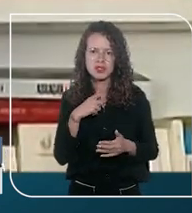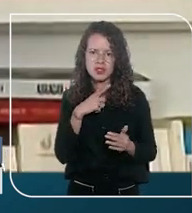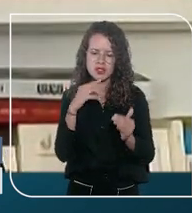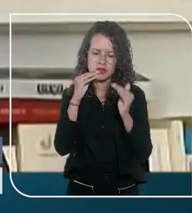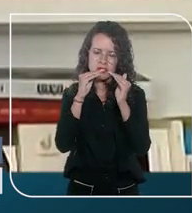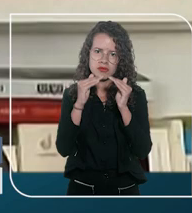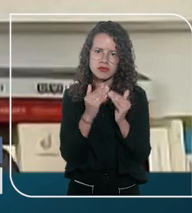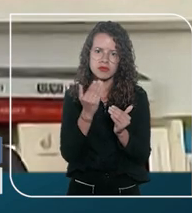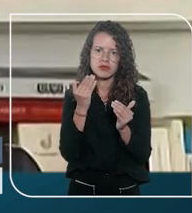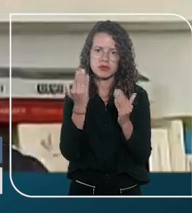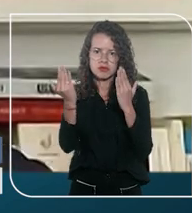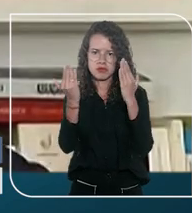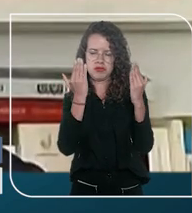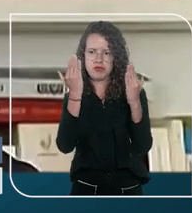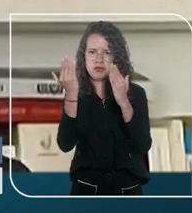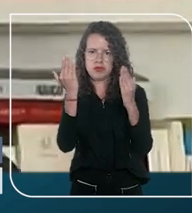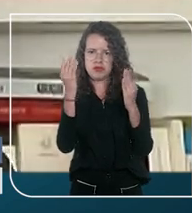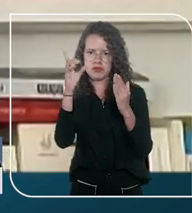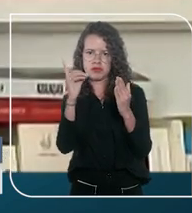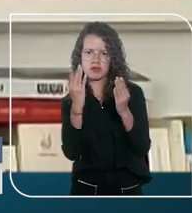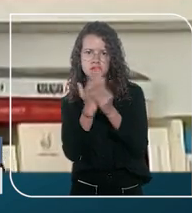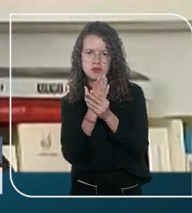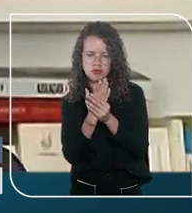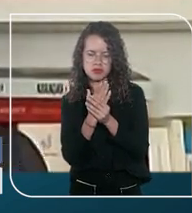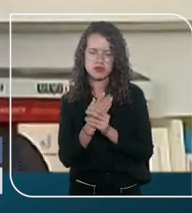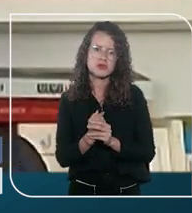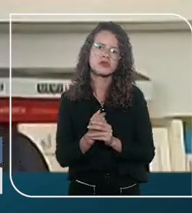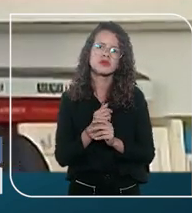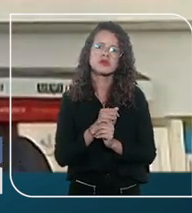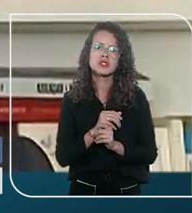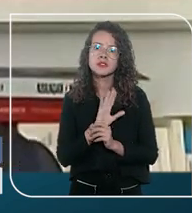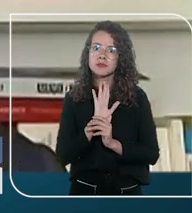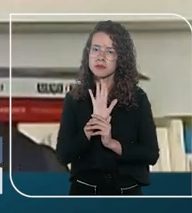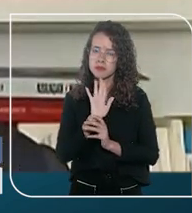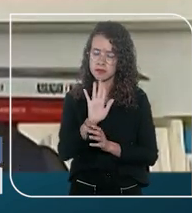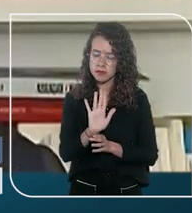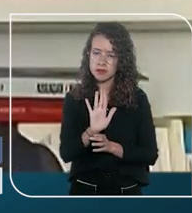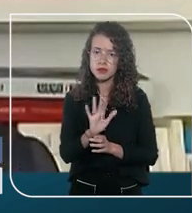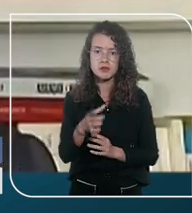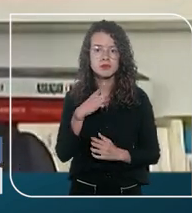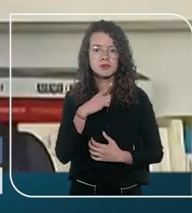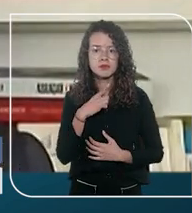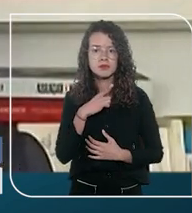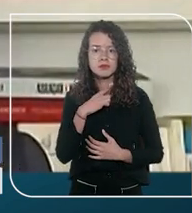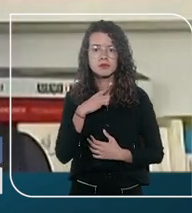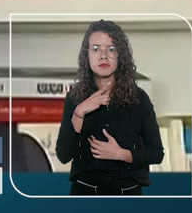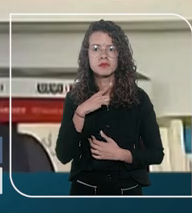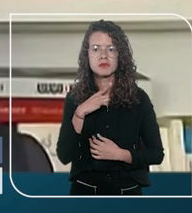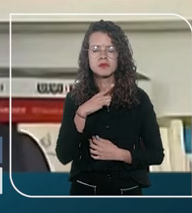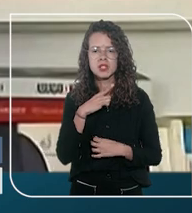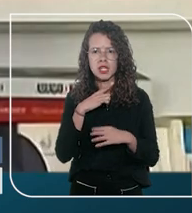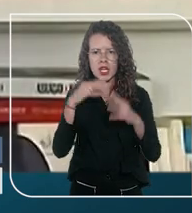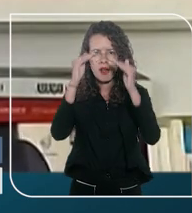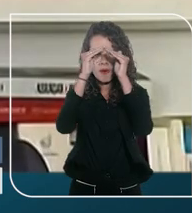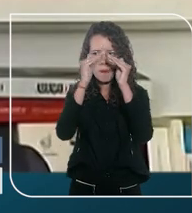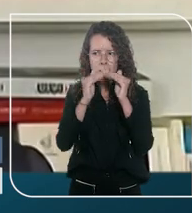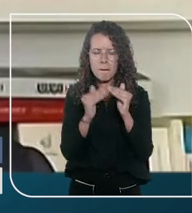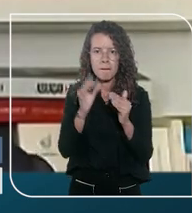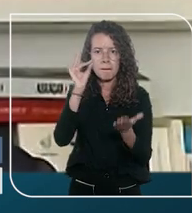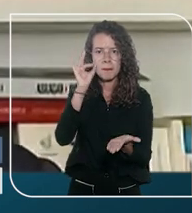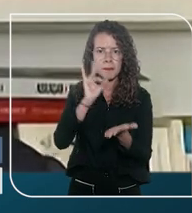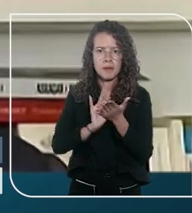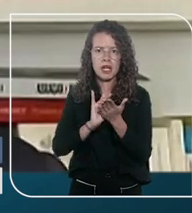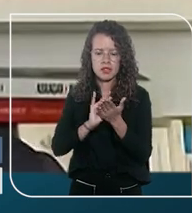questões de direito processual. Porém, né, ainda que a exposição da similitude fática entre